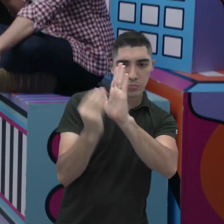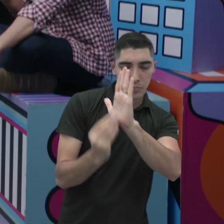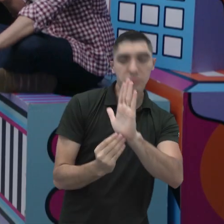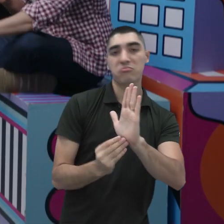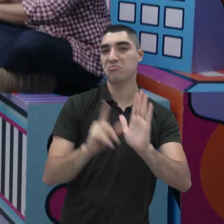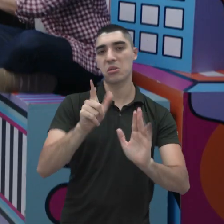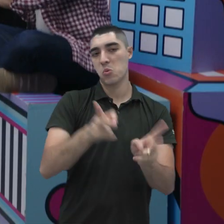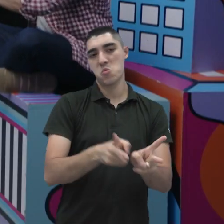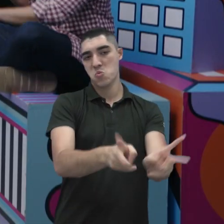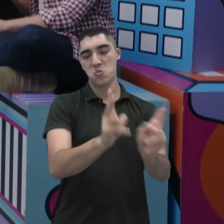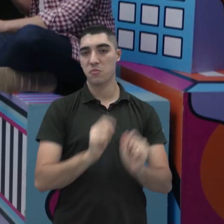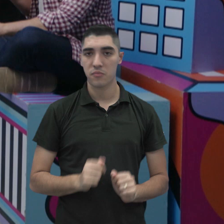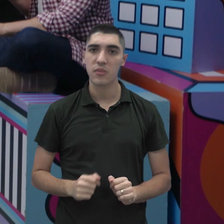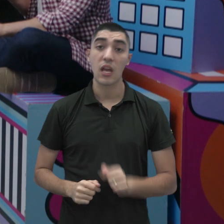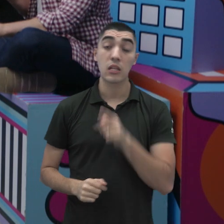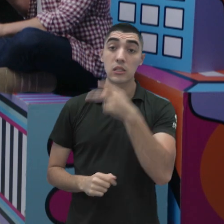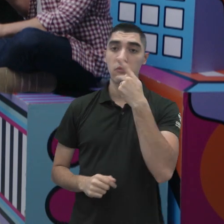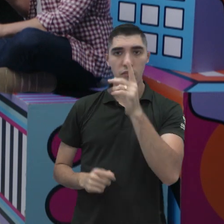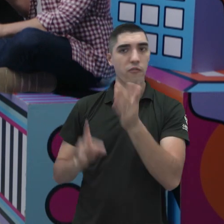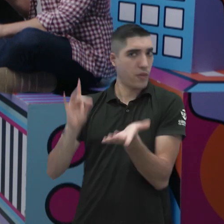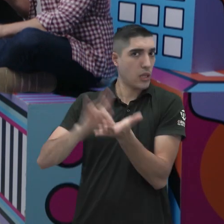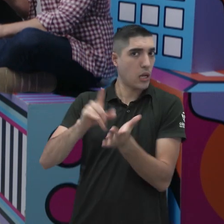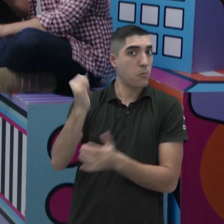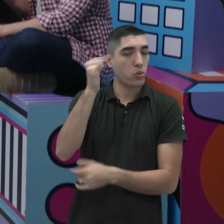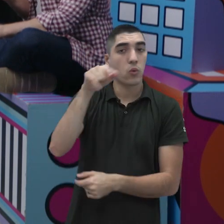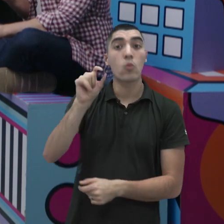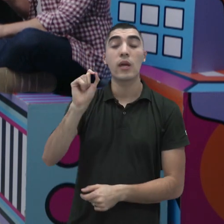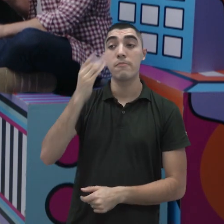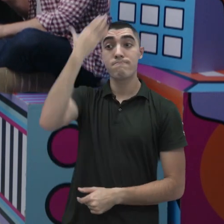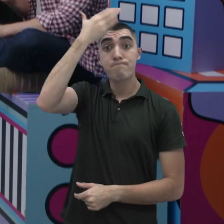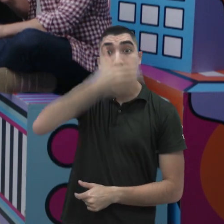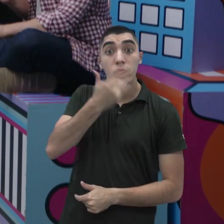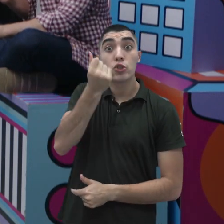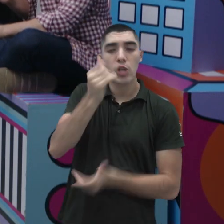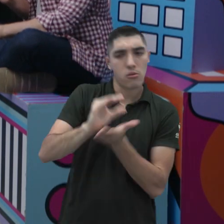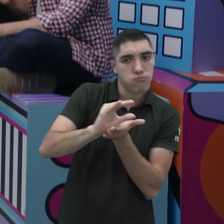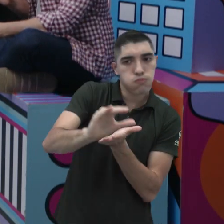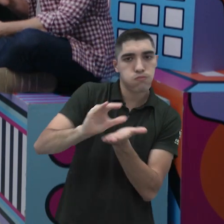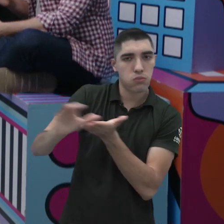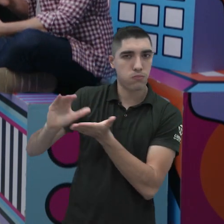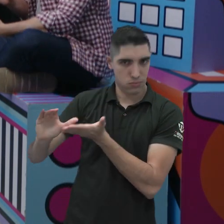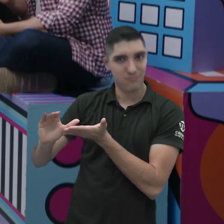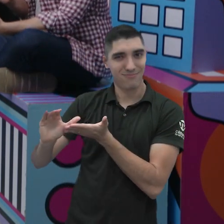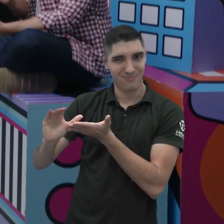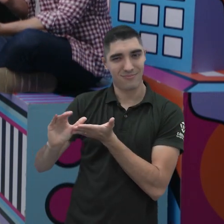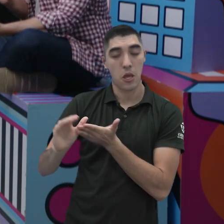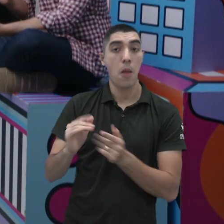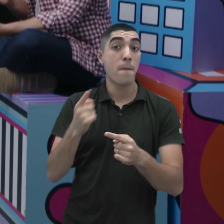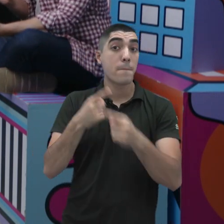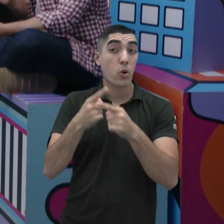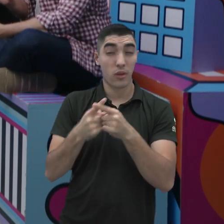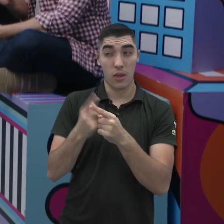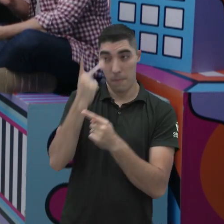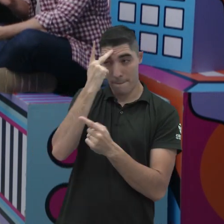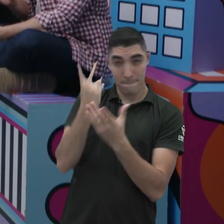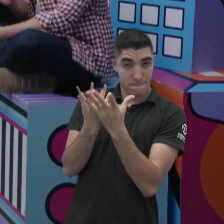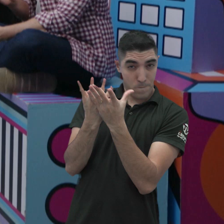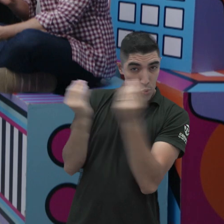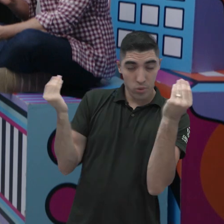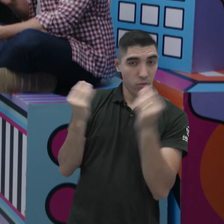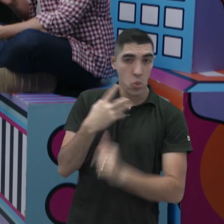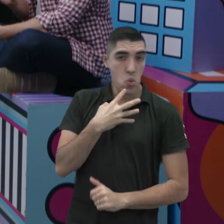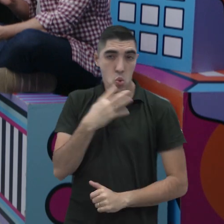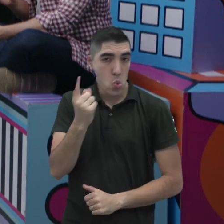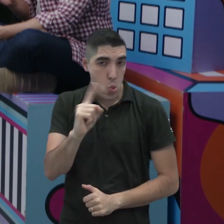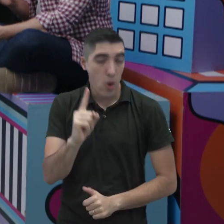acho que é muito importante essa última parte que você trouxe, que é a prestação de contas, porque existem muitas pessoas desinformadas a